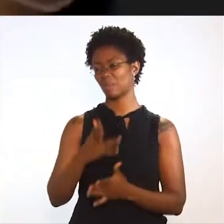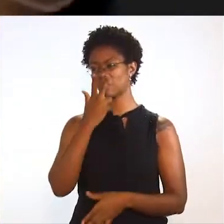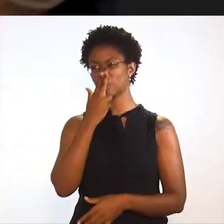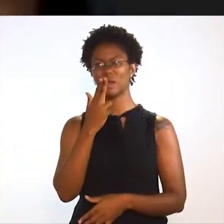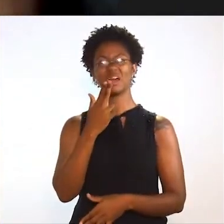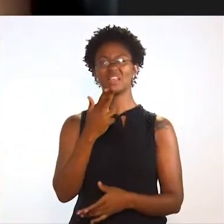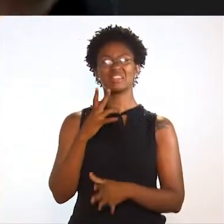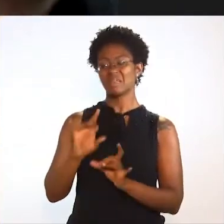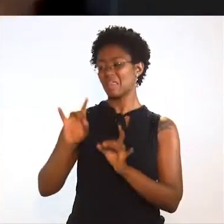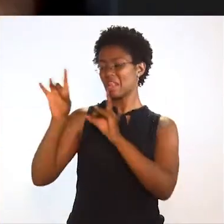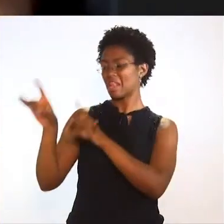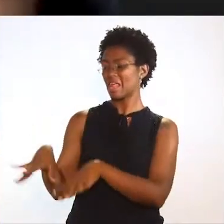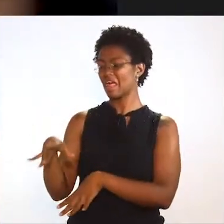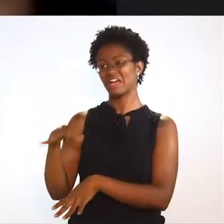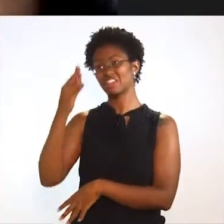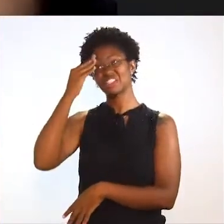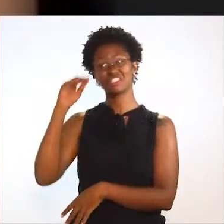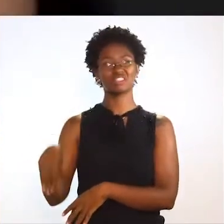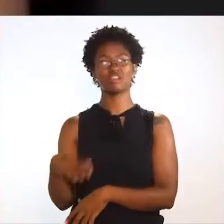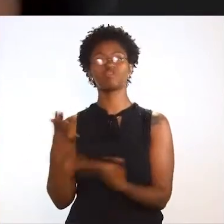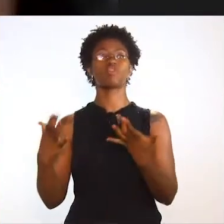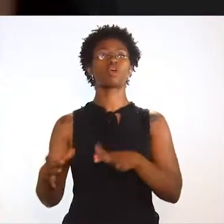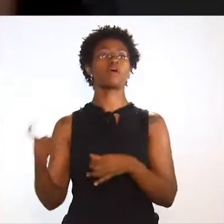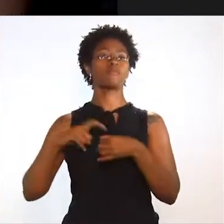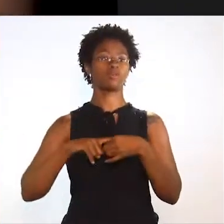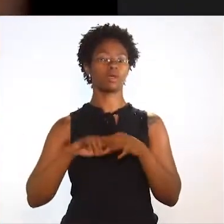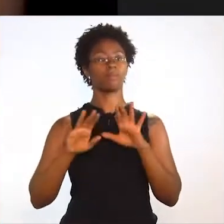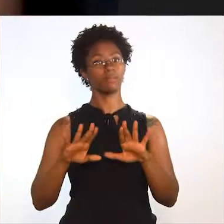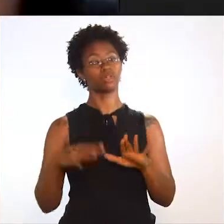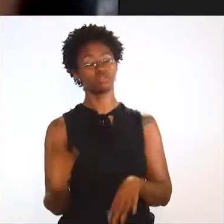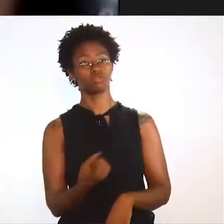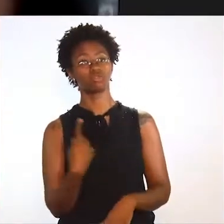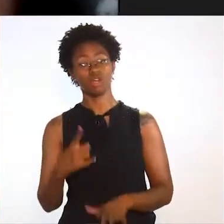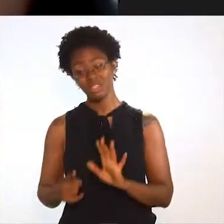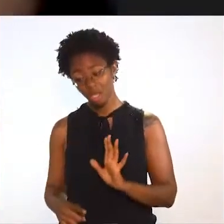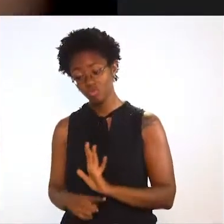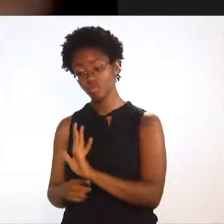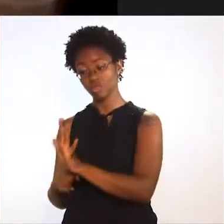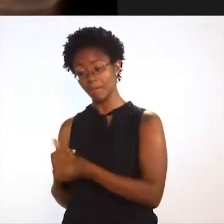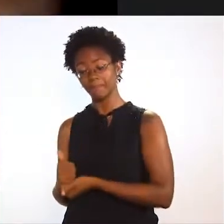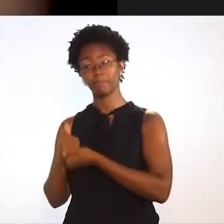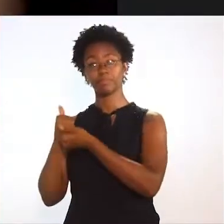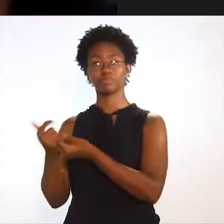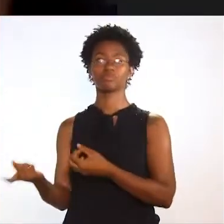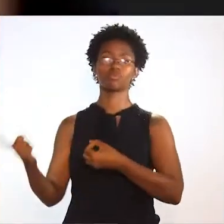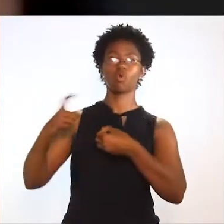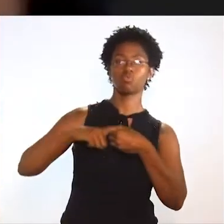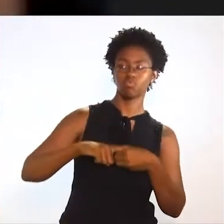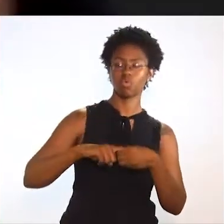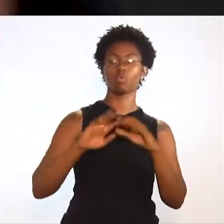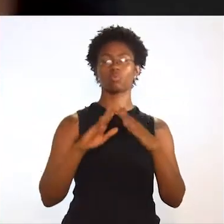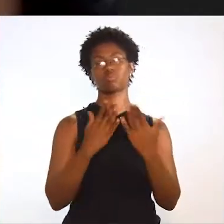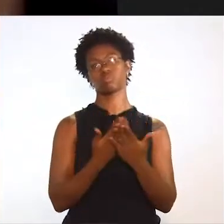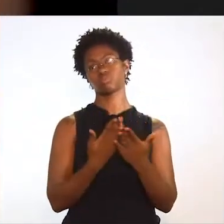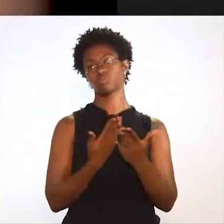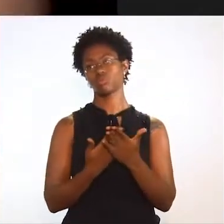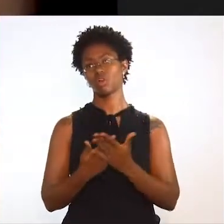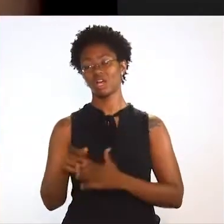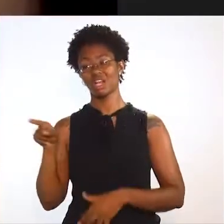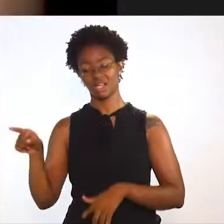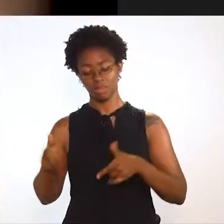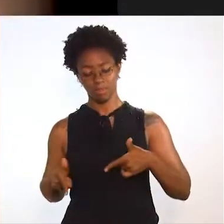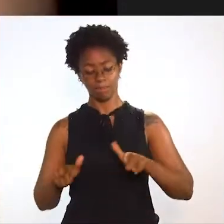eles largaram lá atrás, né? Então, a gente ajuda esse retorno para